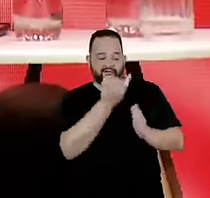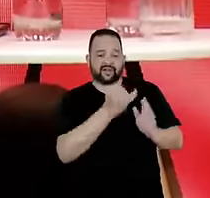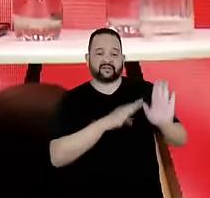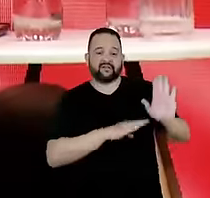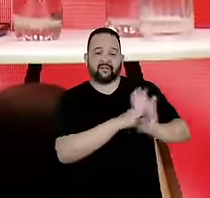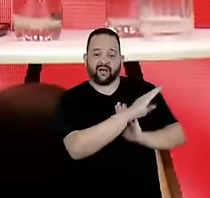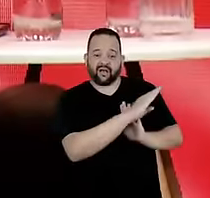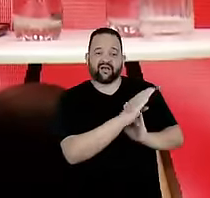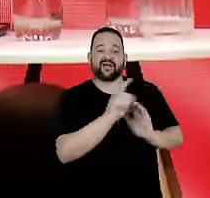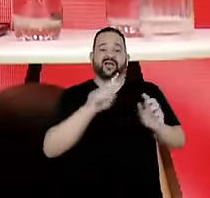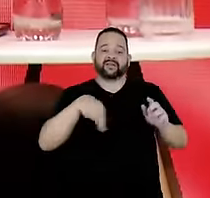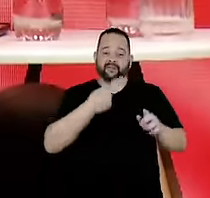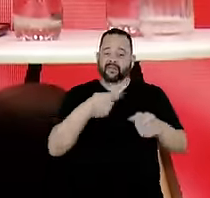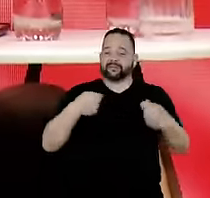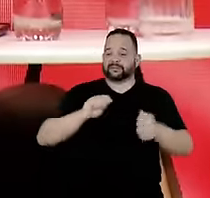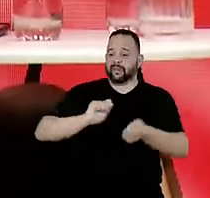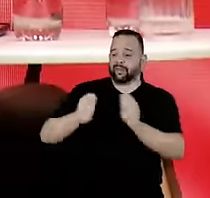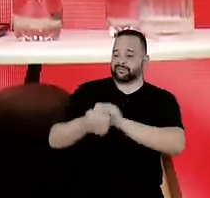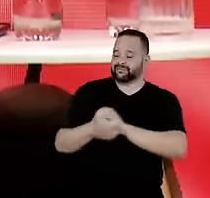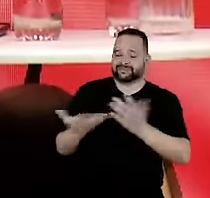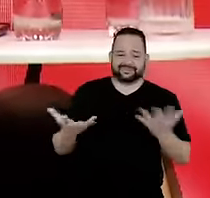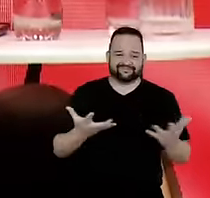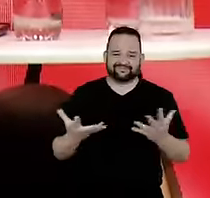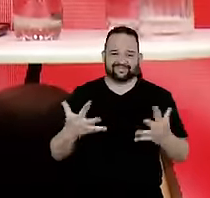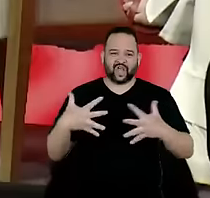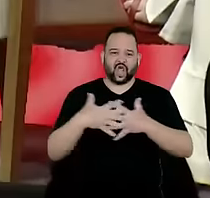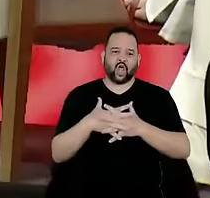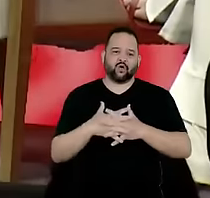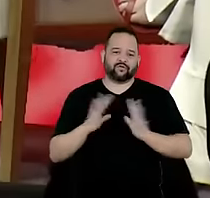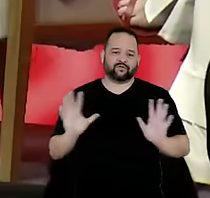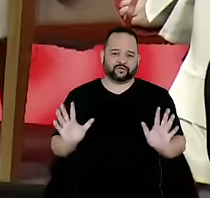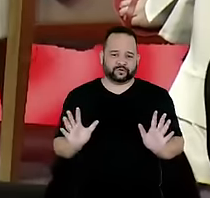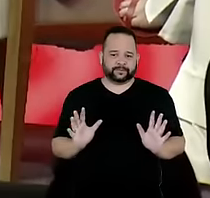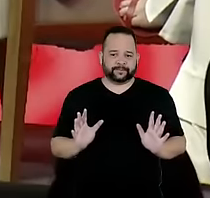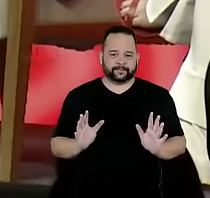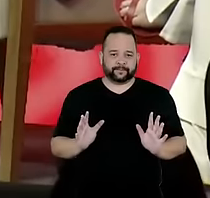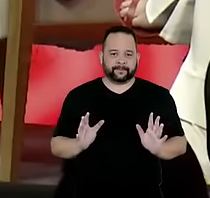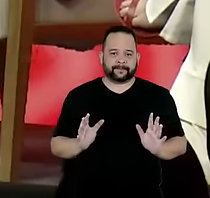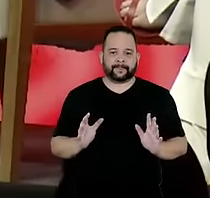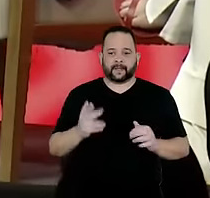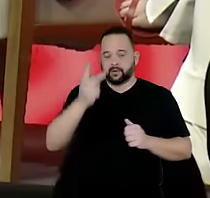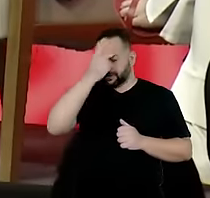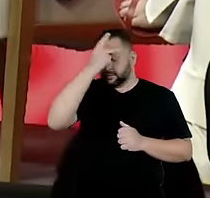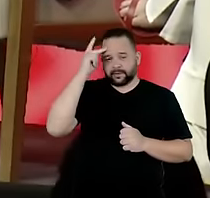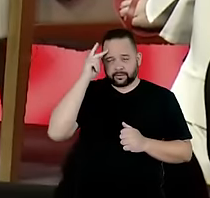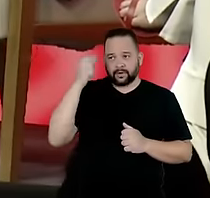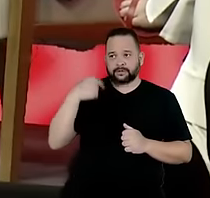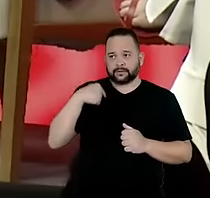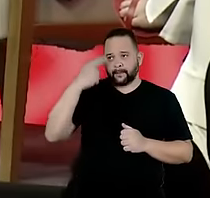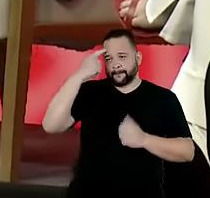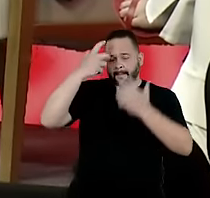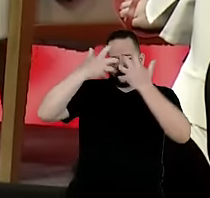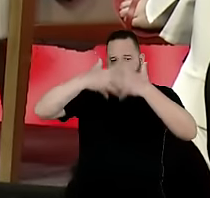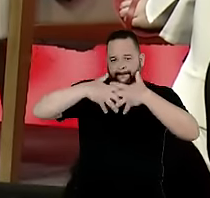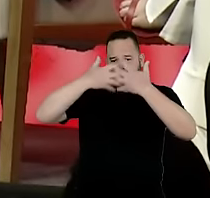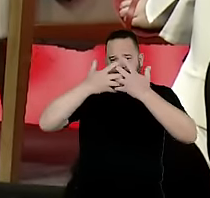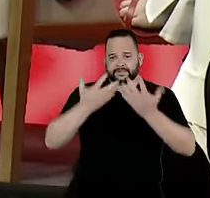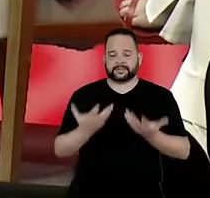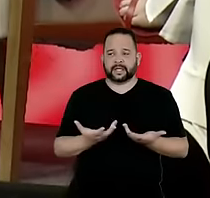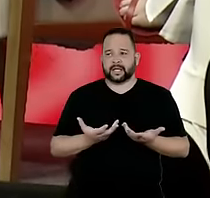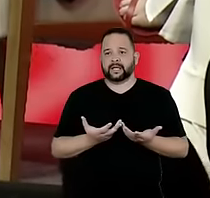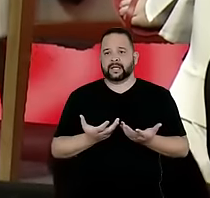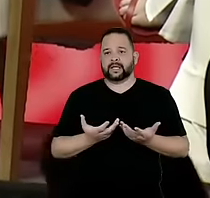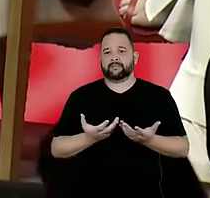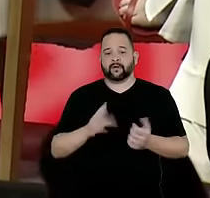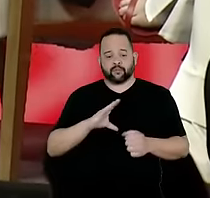o mercado parece que tá Uhum é eu diria que nesse ponto acho que para as pessoas pensarem assim como grau de apetite a risco né